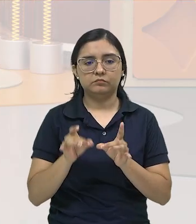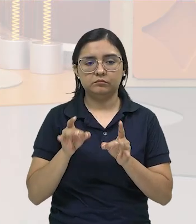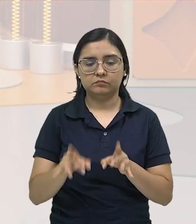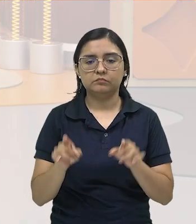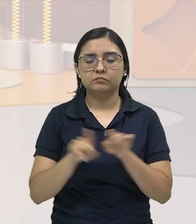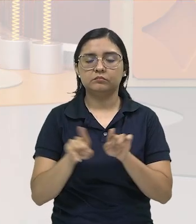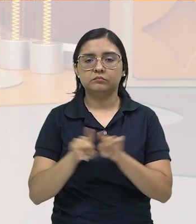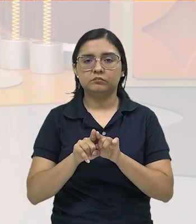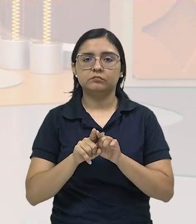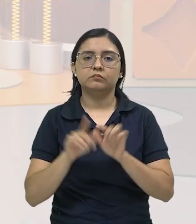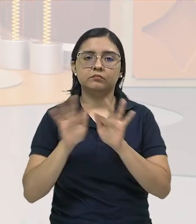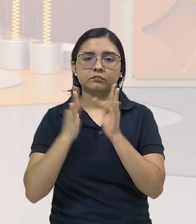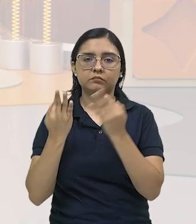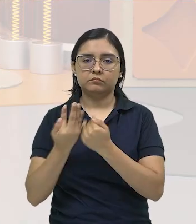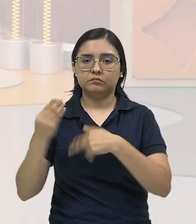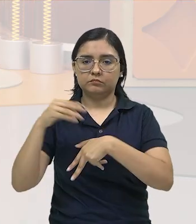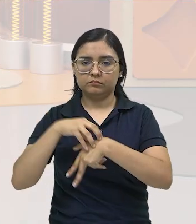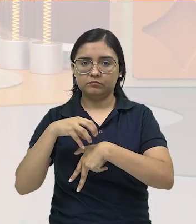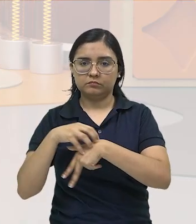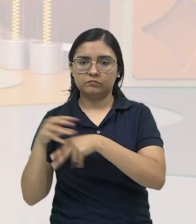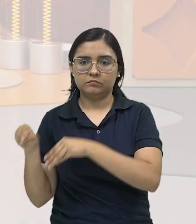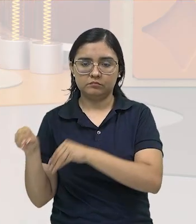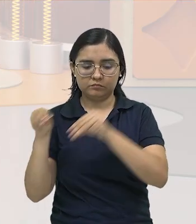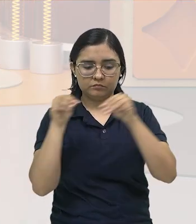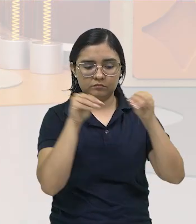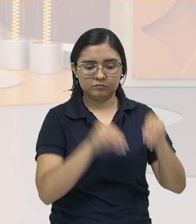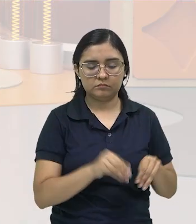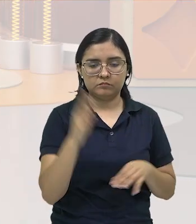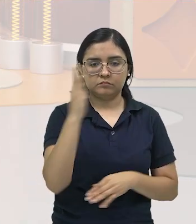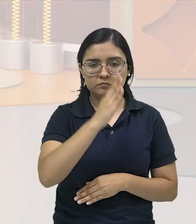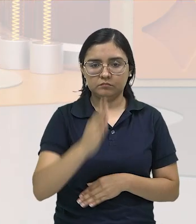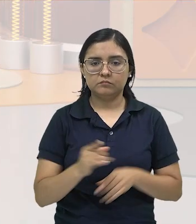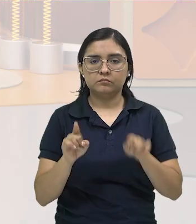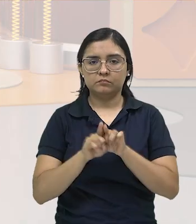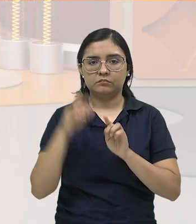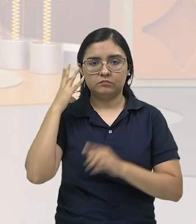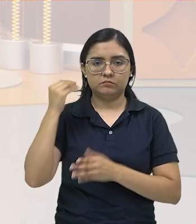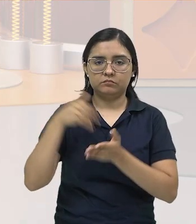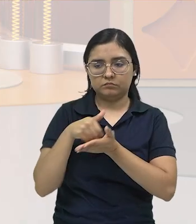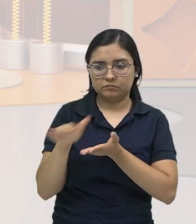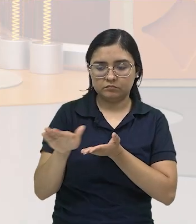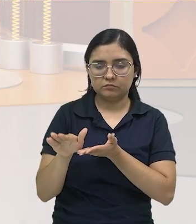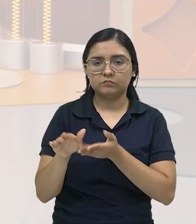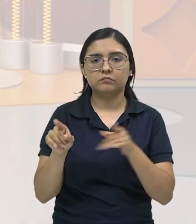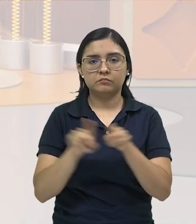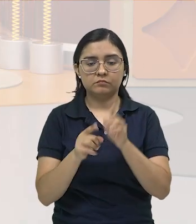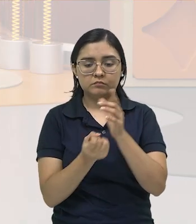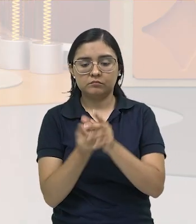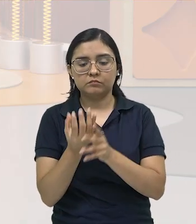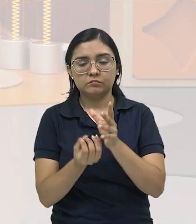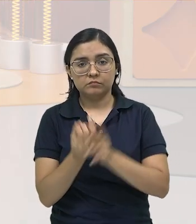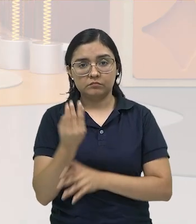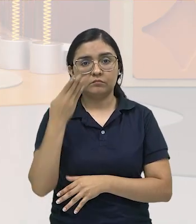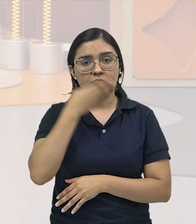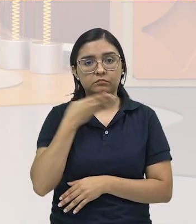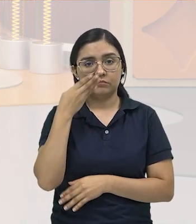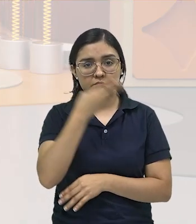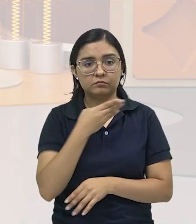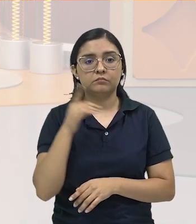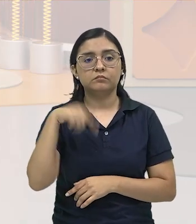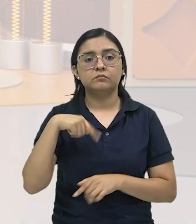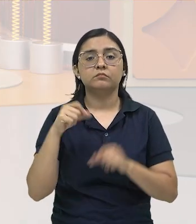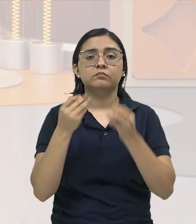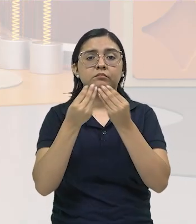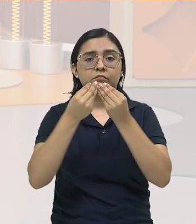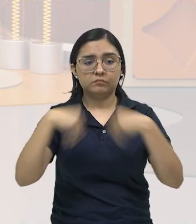vinda da família real para o Brasil, a expulsão dos holandeses e a concorrência dessa produção açucareira vai desgastar